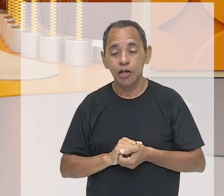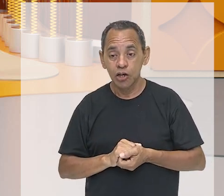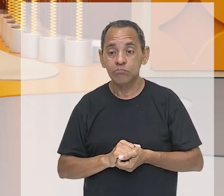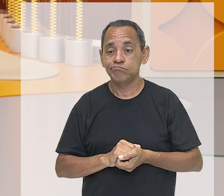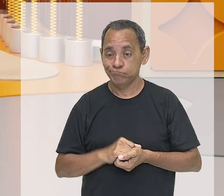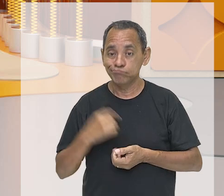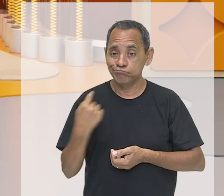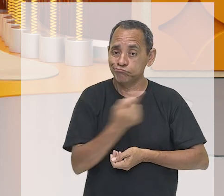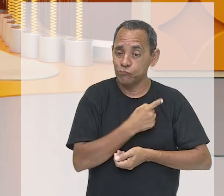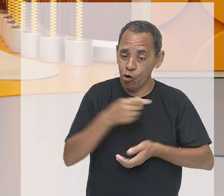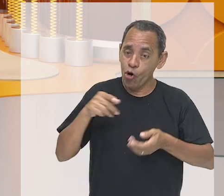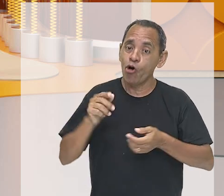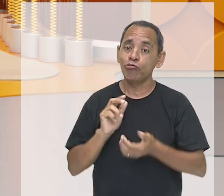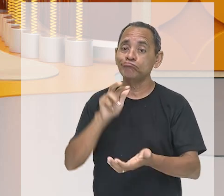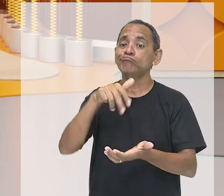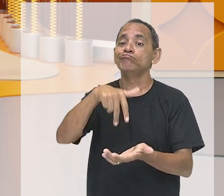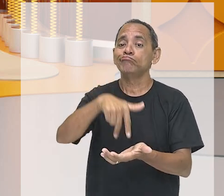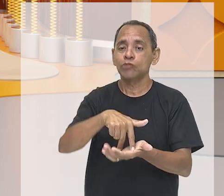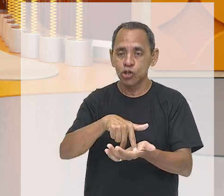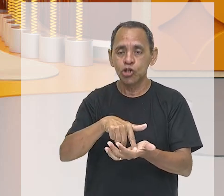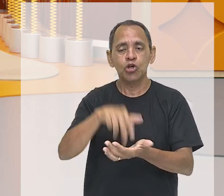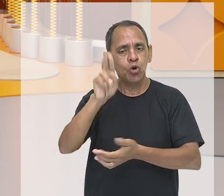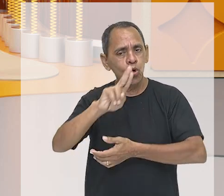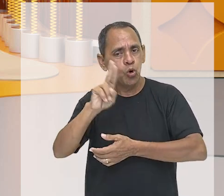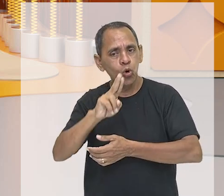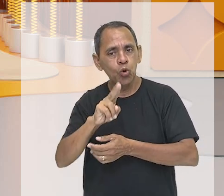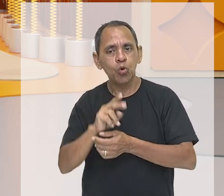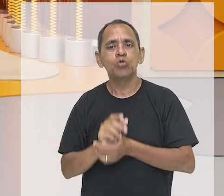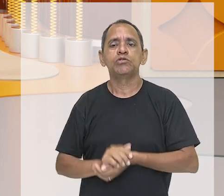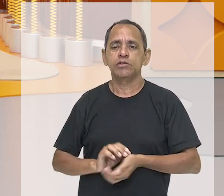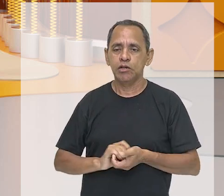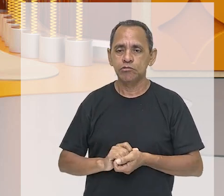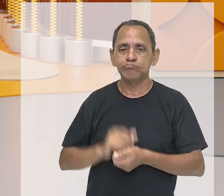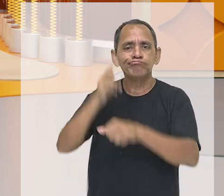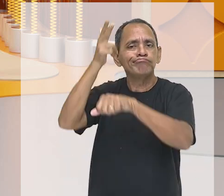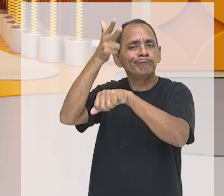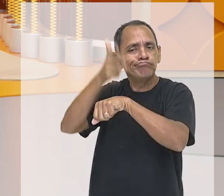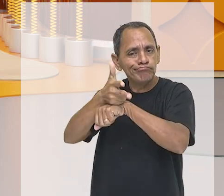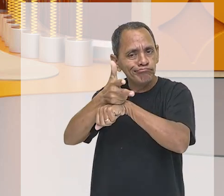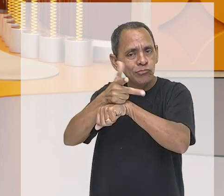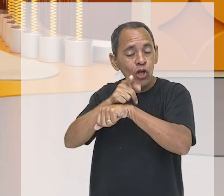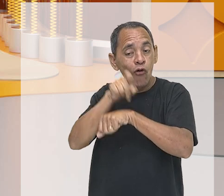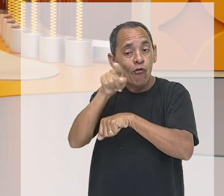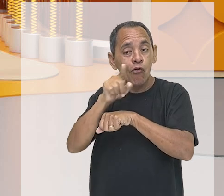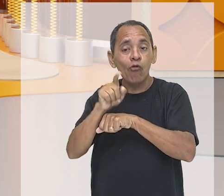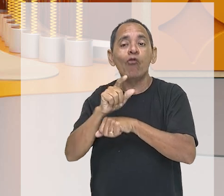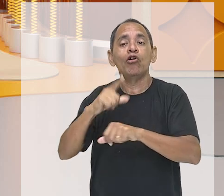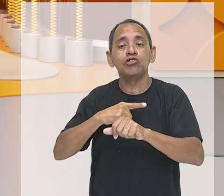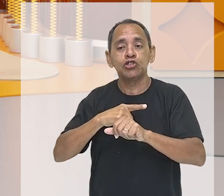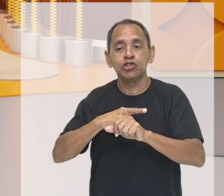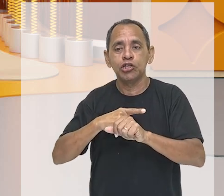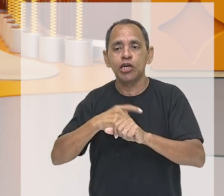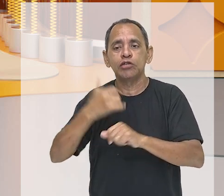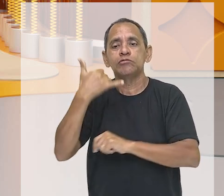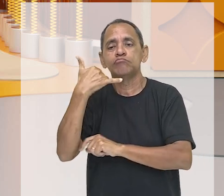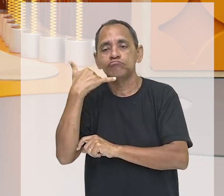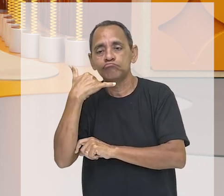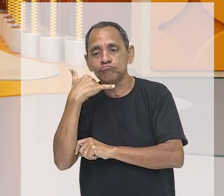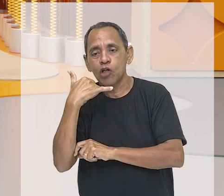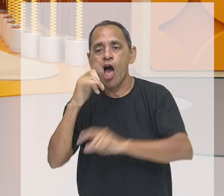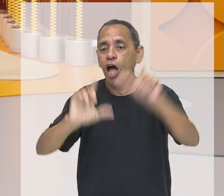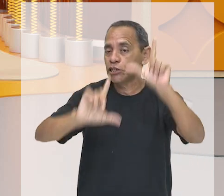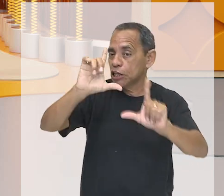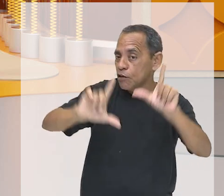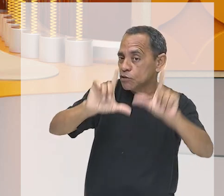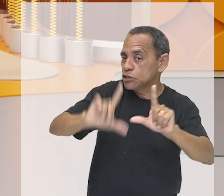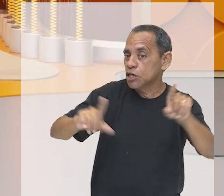ao vivo, utilizando câmeras, vocês aí com a televisão, provavelmente o celular. Então, hoje em dia, tudo é muito